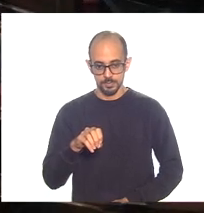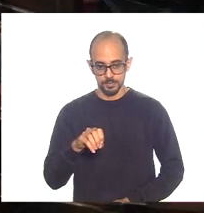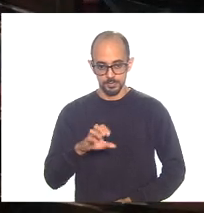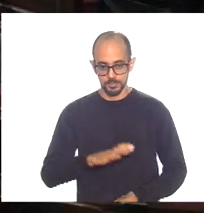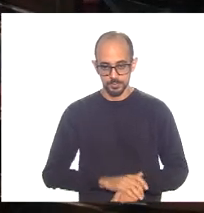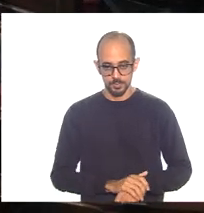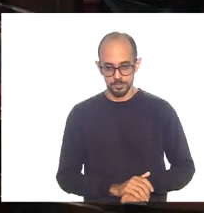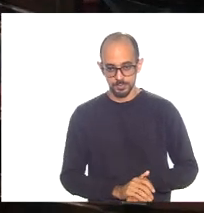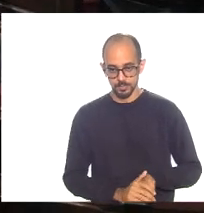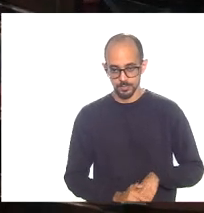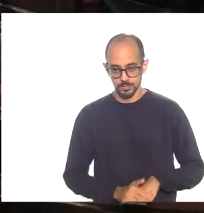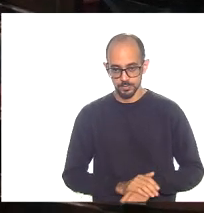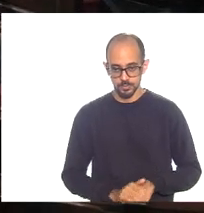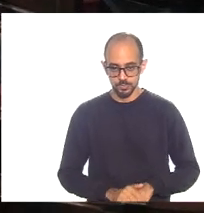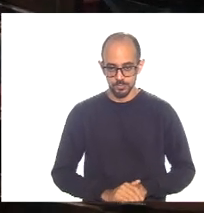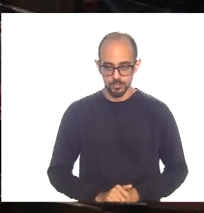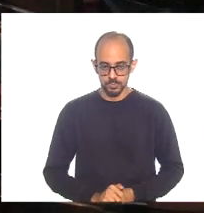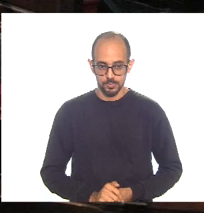Não.